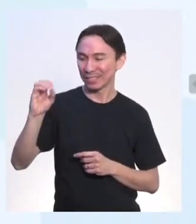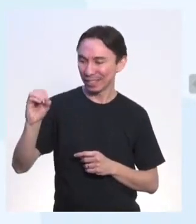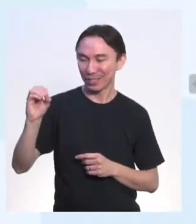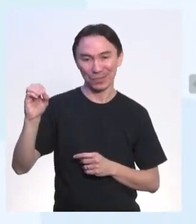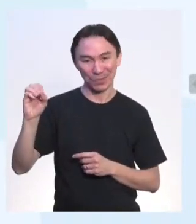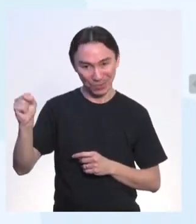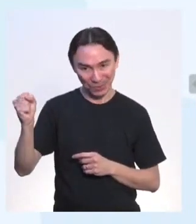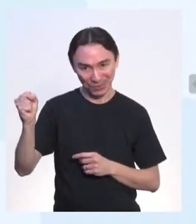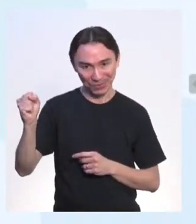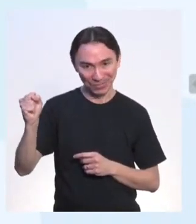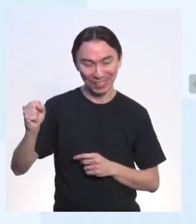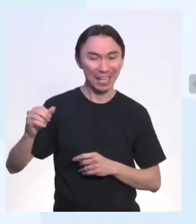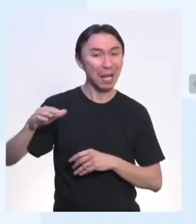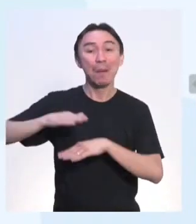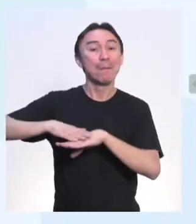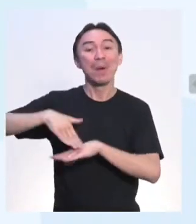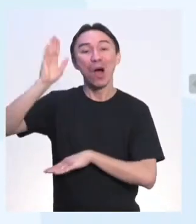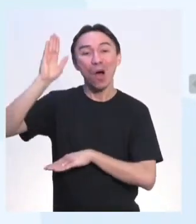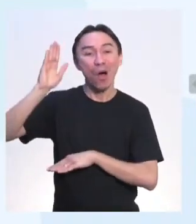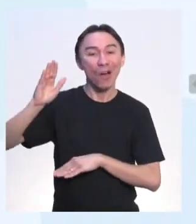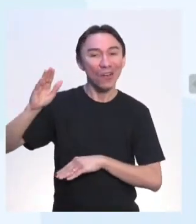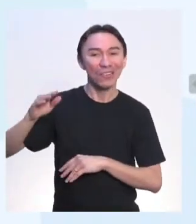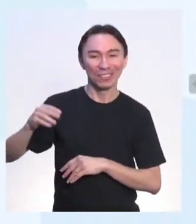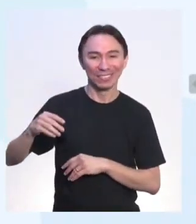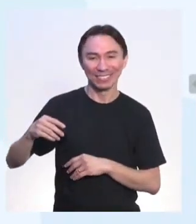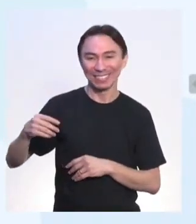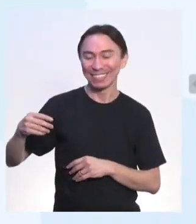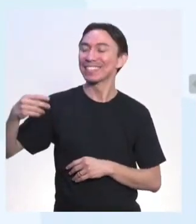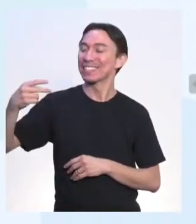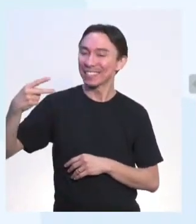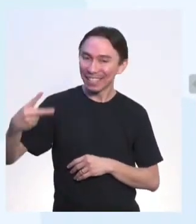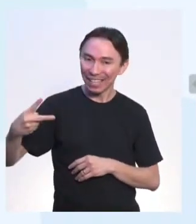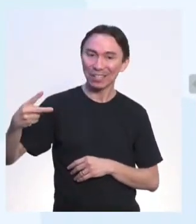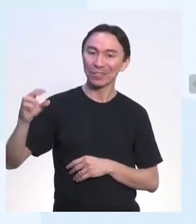0,08, que é maior do que o último, que é